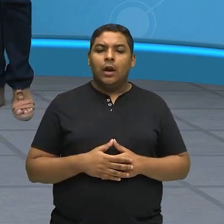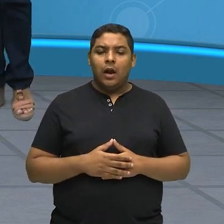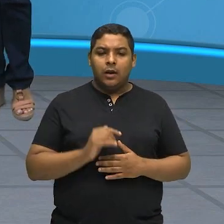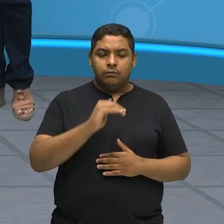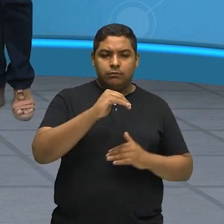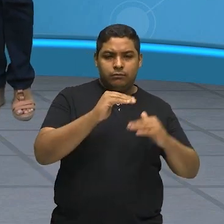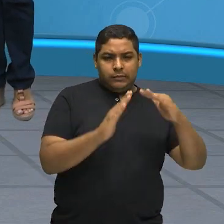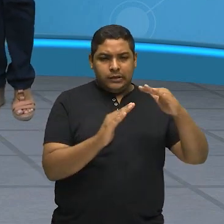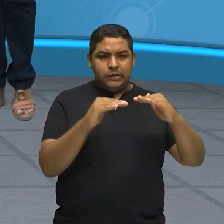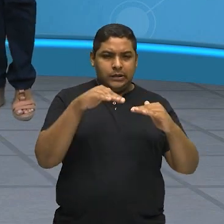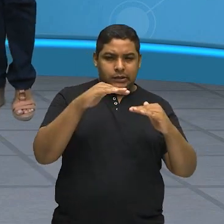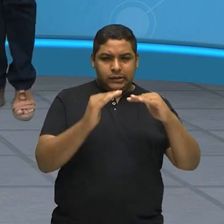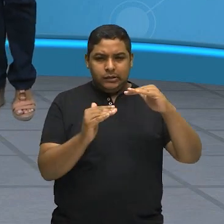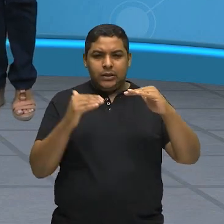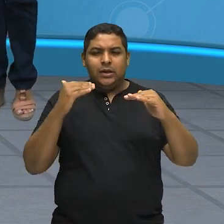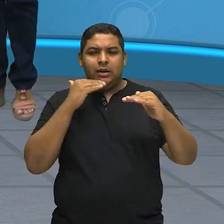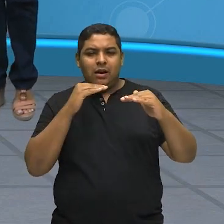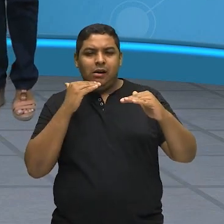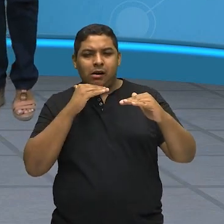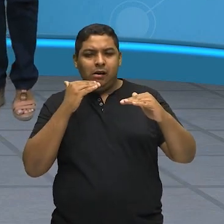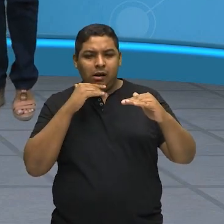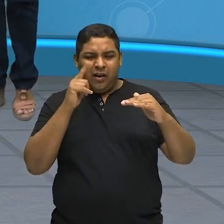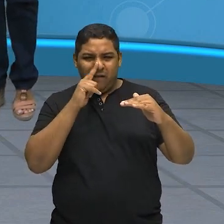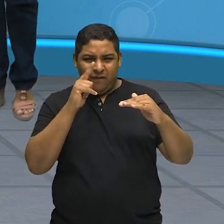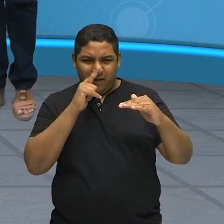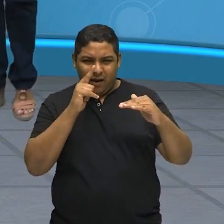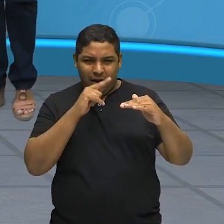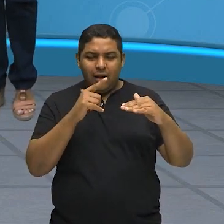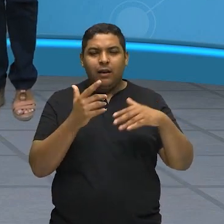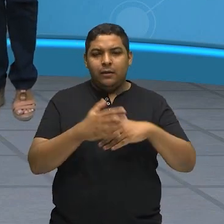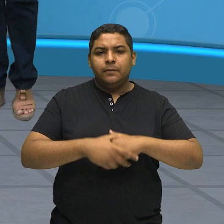quebrada, certo? Temos também a linha